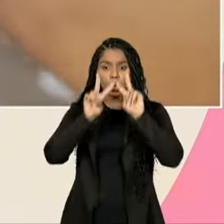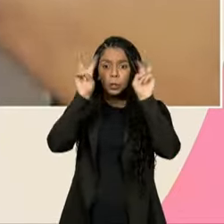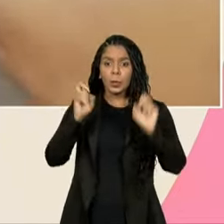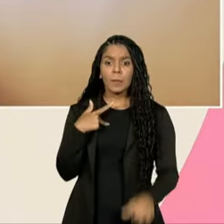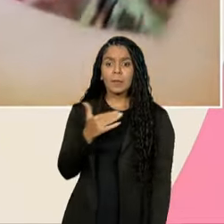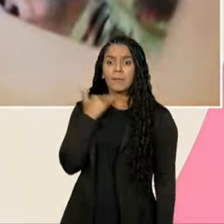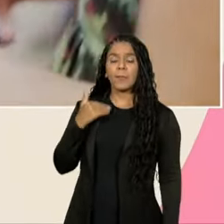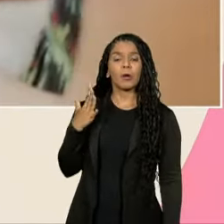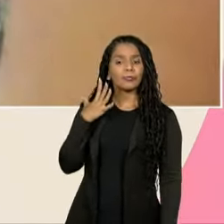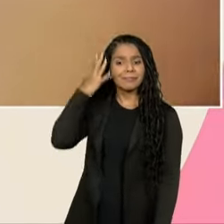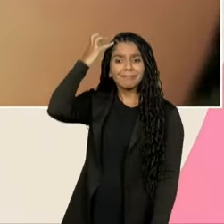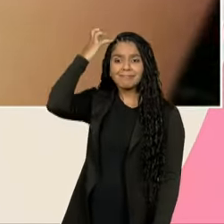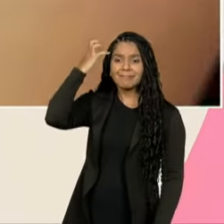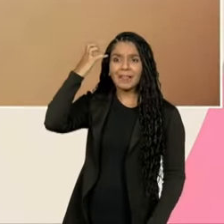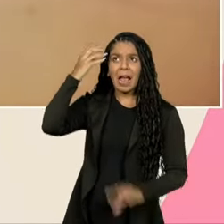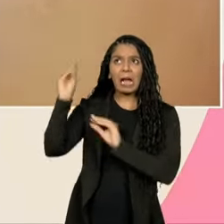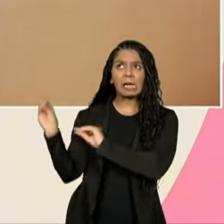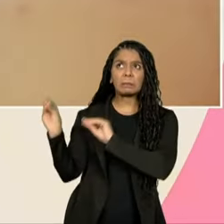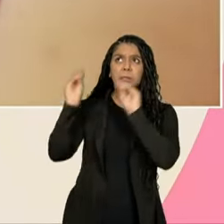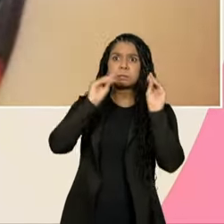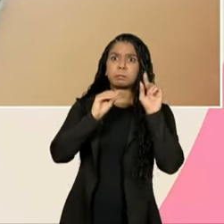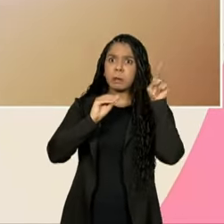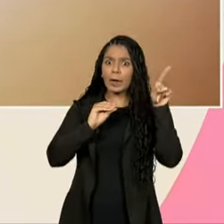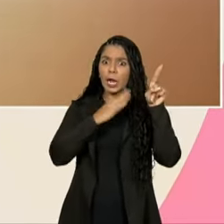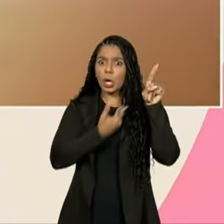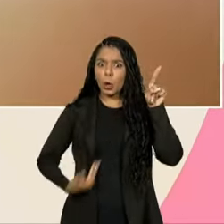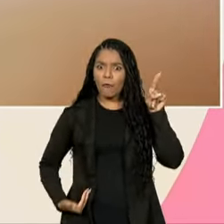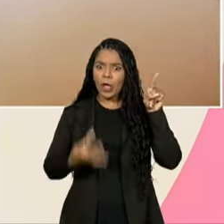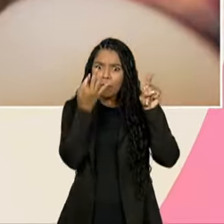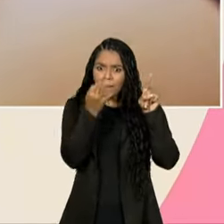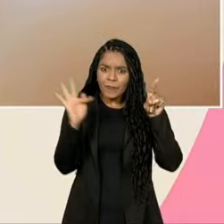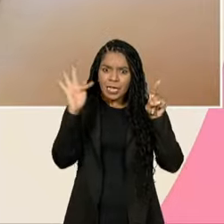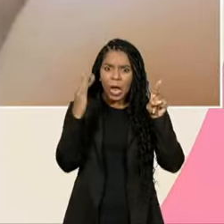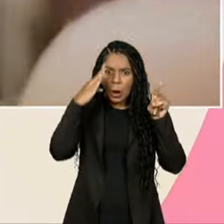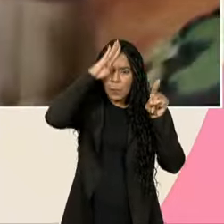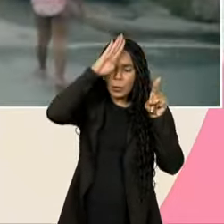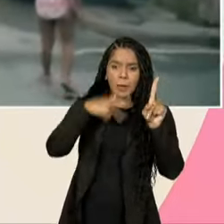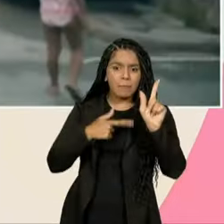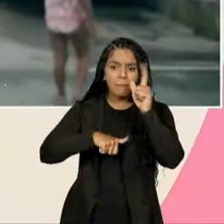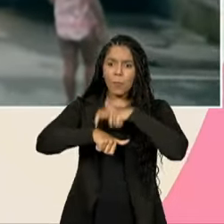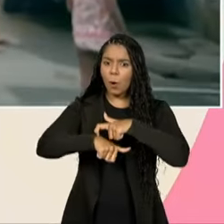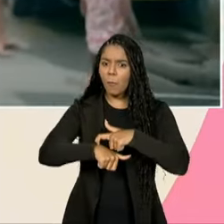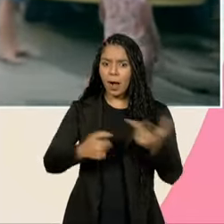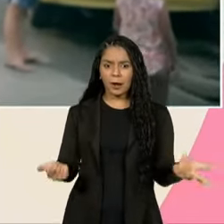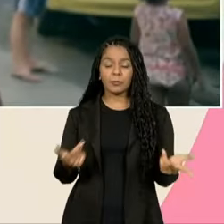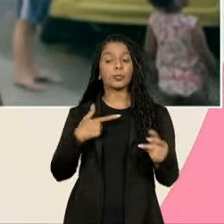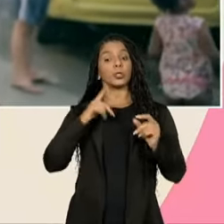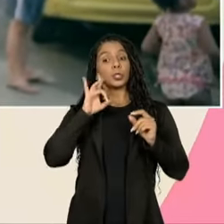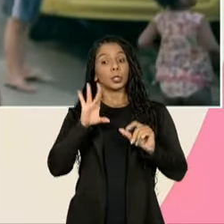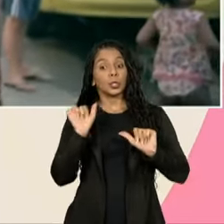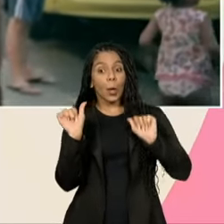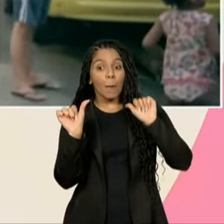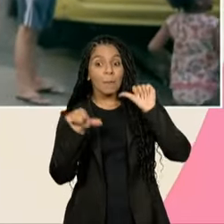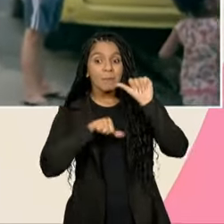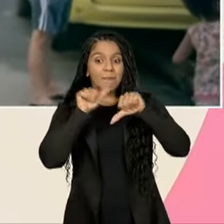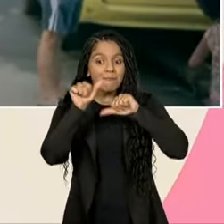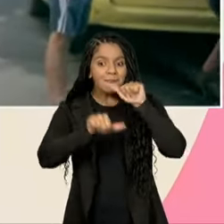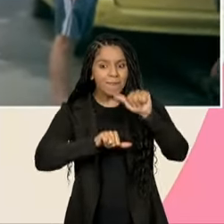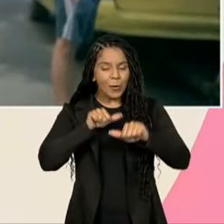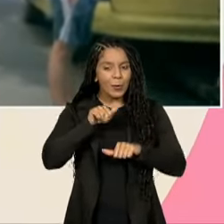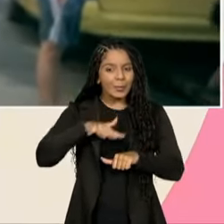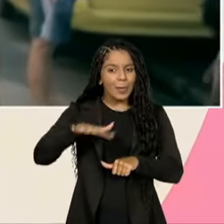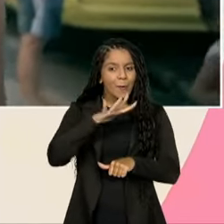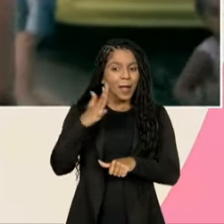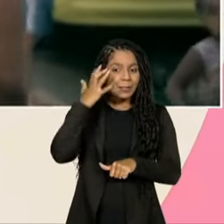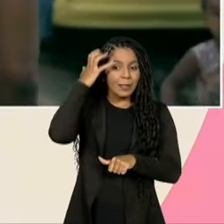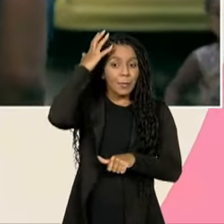sentido você jogar para aquele governo federal naquele momento. Tanto é que a coisa só muda quando um novo governo, que é o governo do presidente